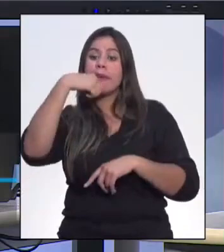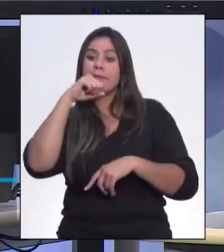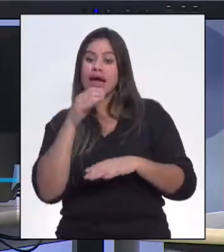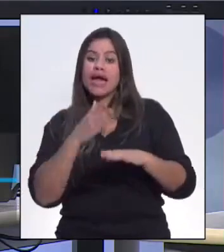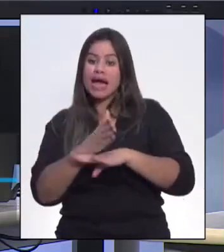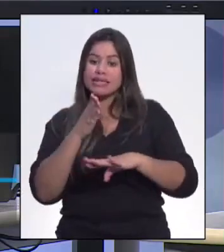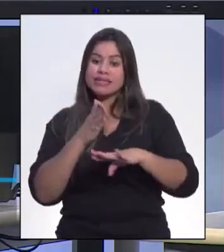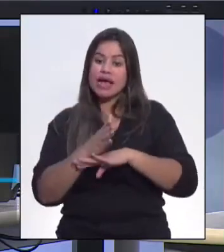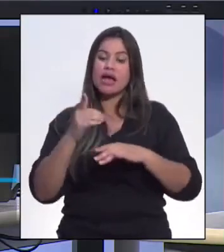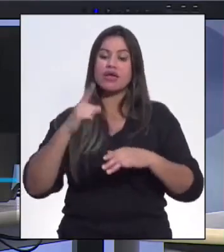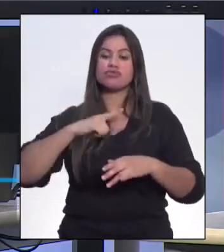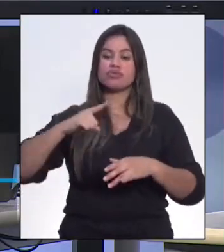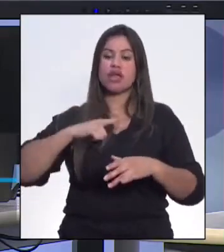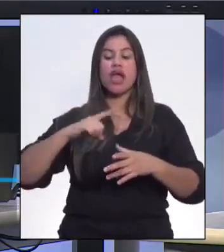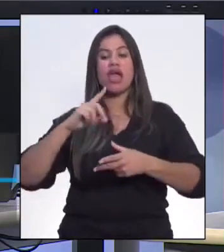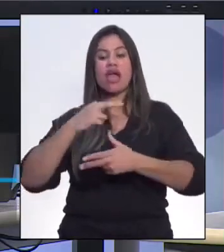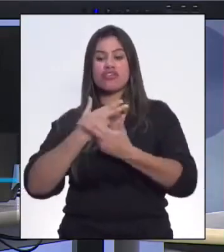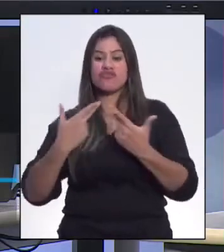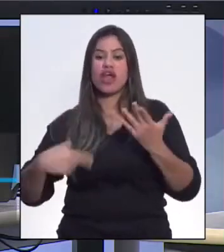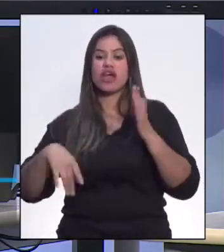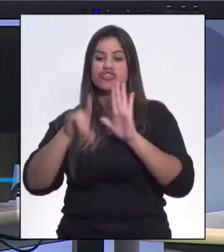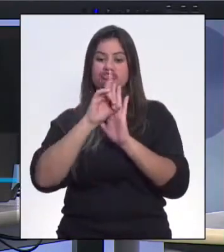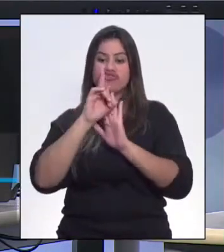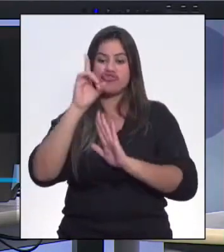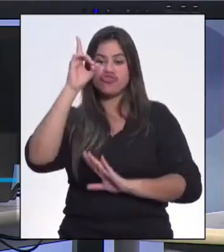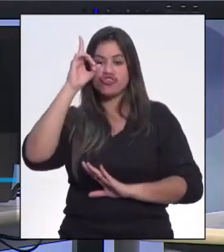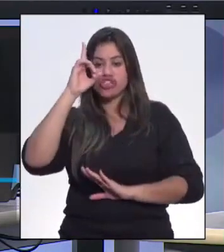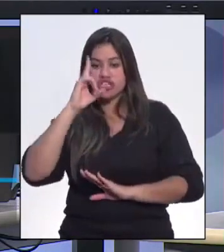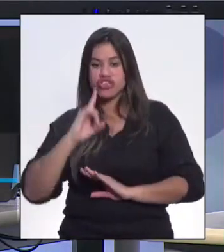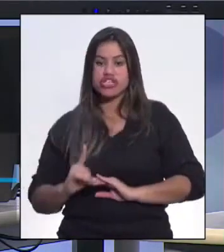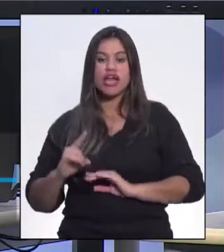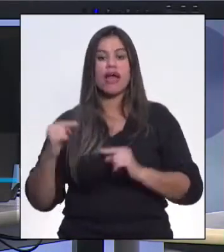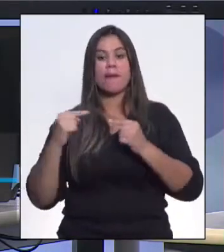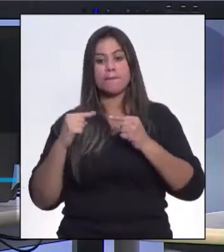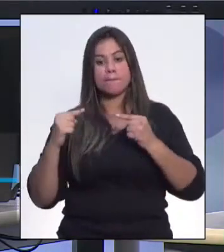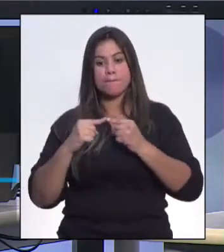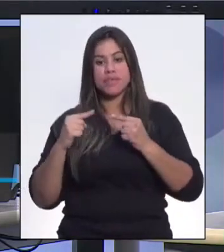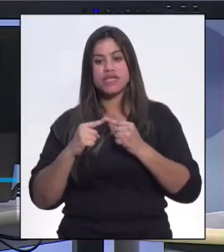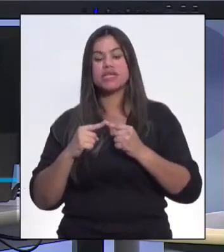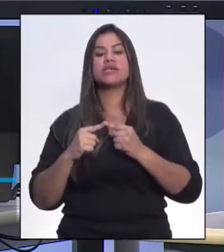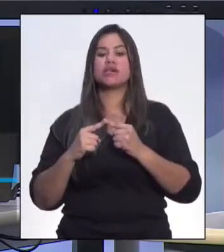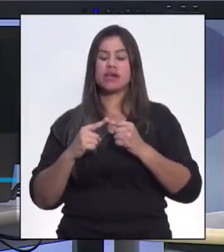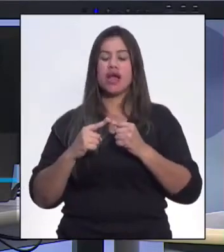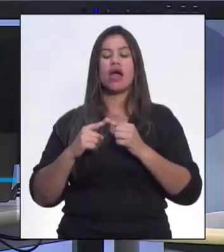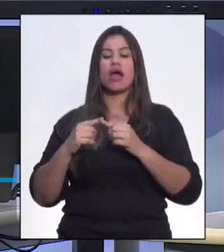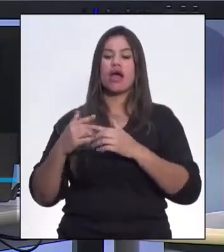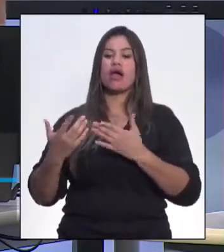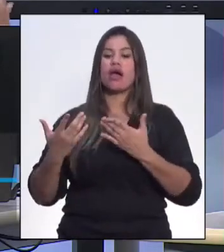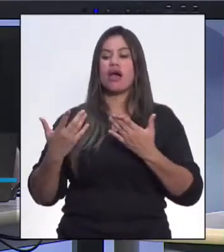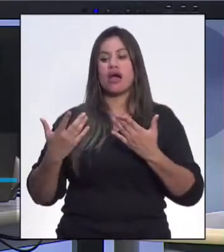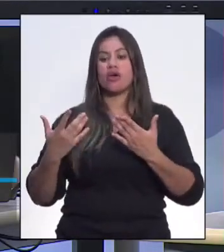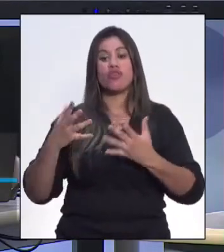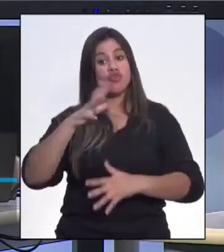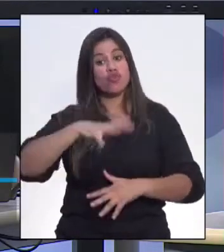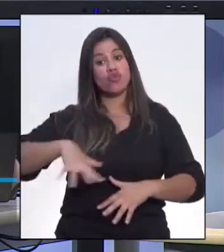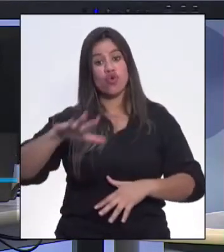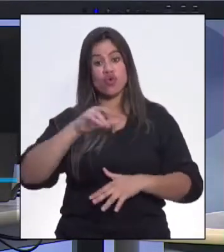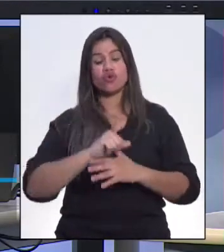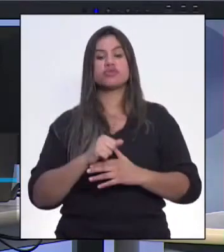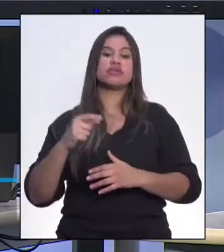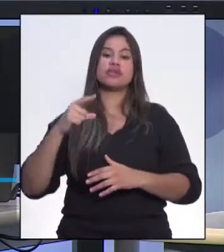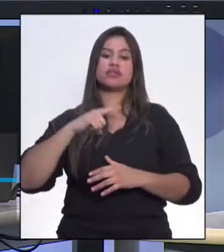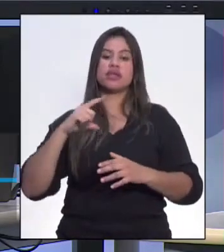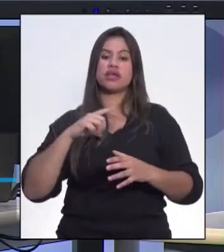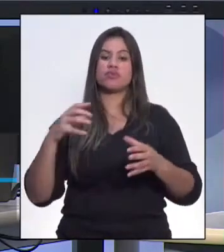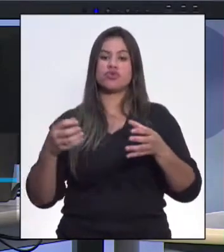né, a um conjunto de direitos que se reflete no espaço familiar. né? Nós temos um conjunto